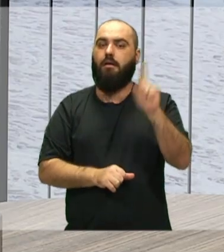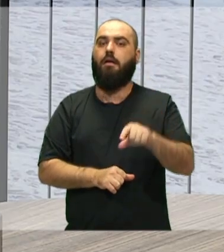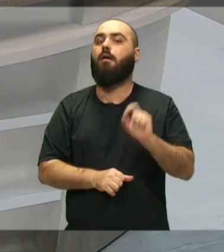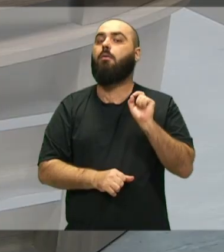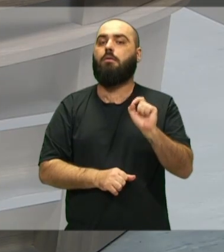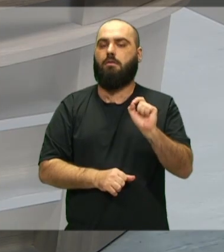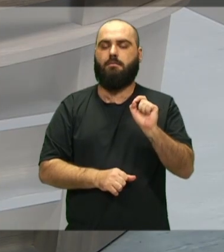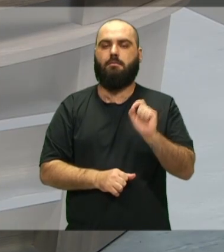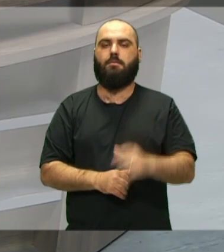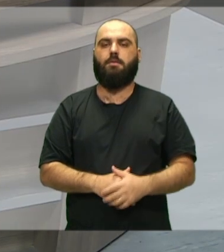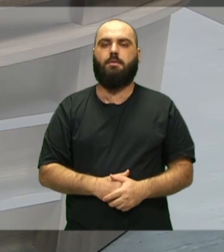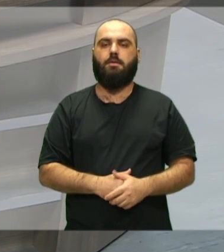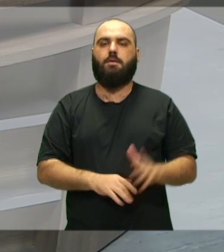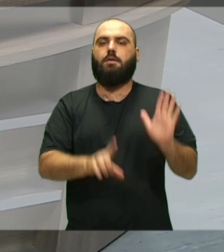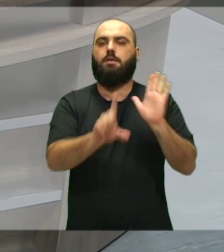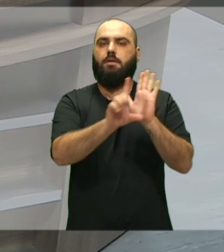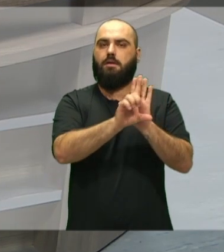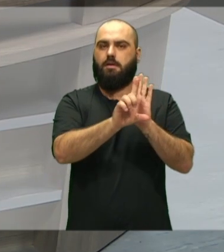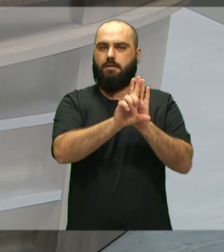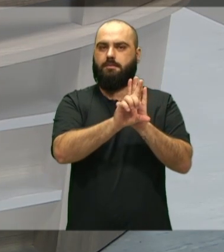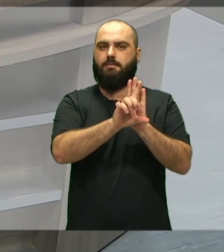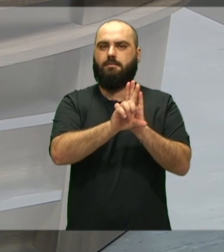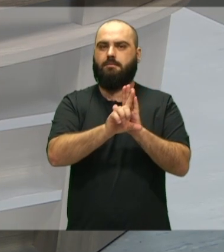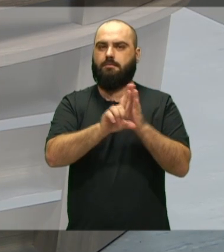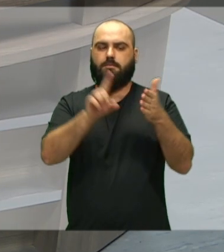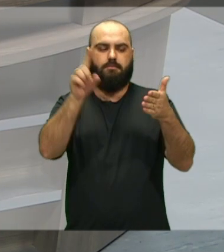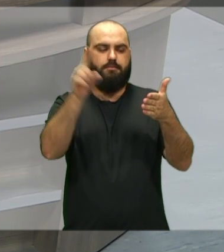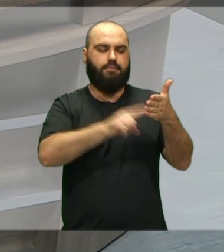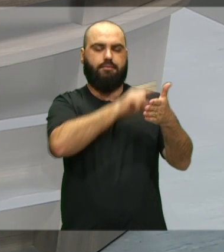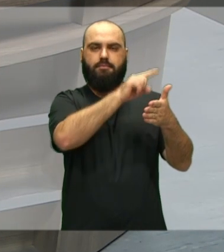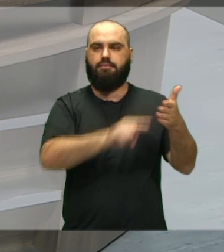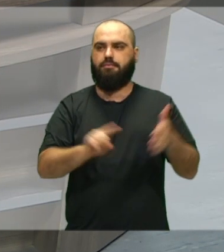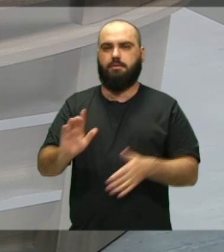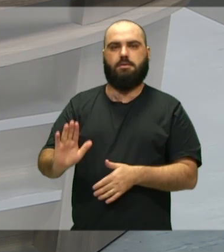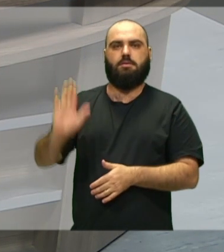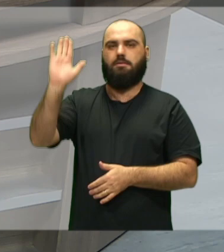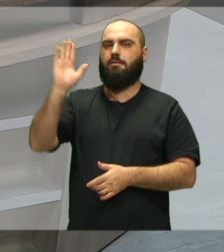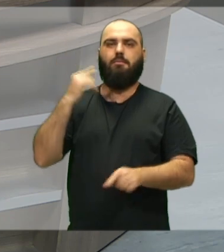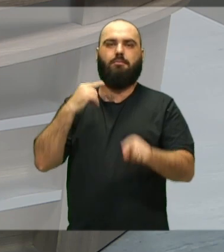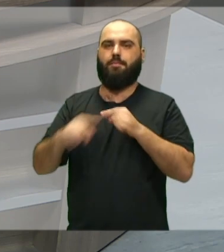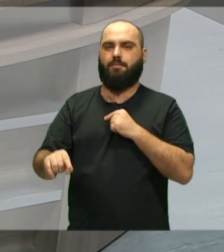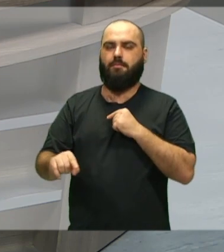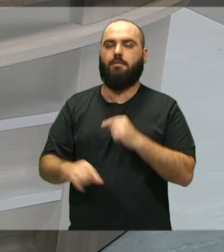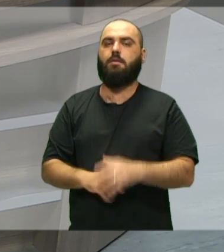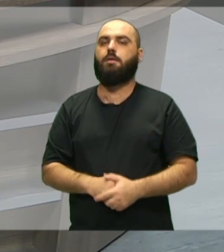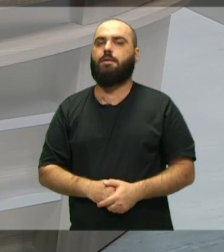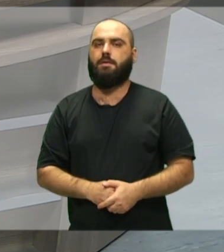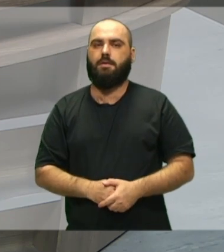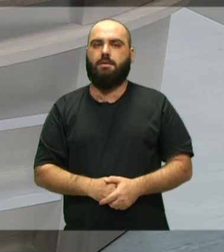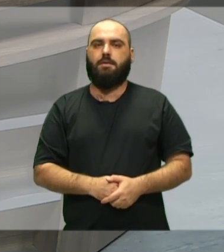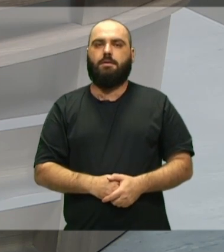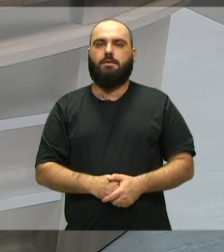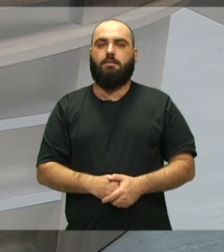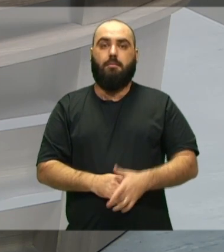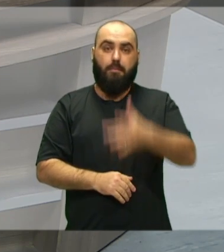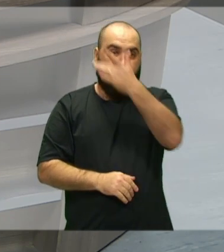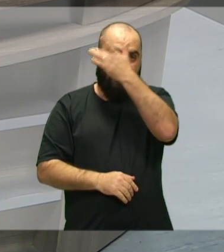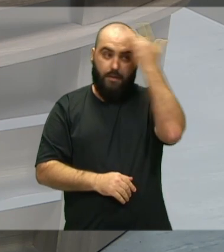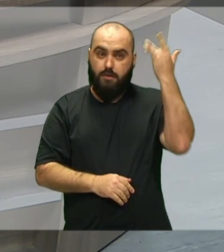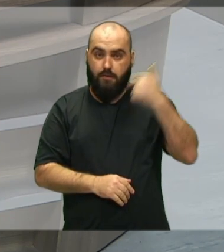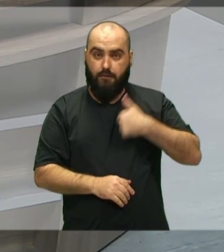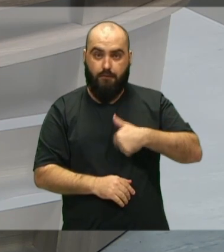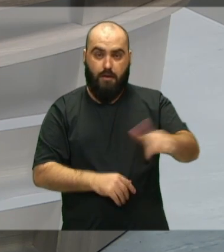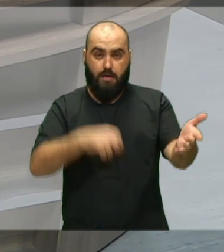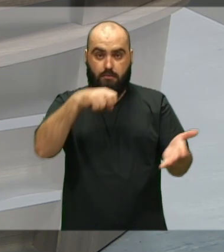subjetivo da lei de improbidade. O elemento subjetivo hoje exigido para que uma pessoa possa ser